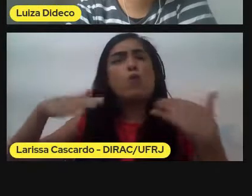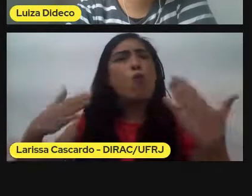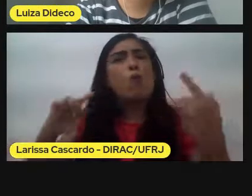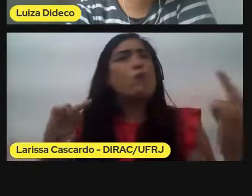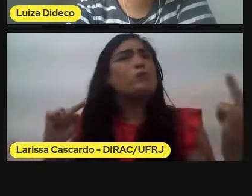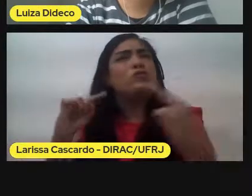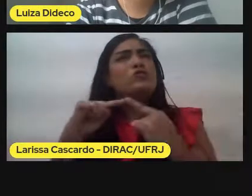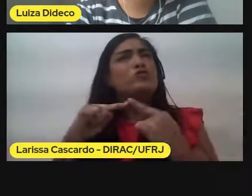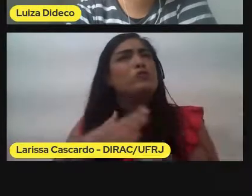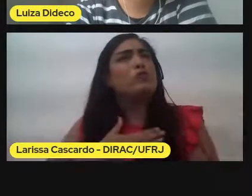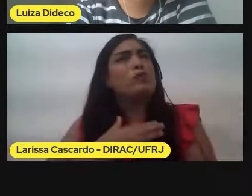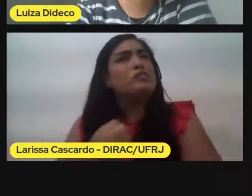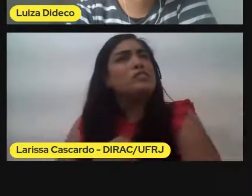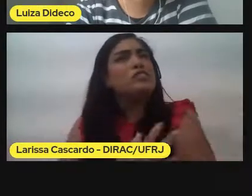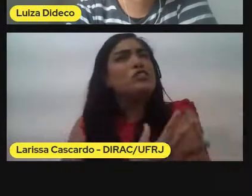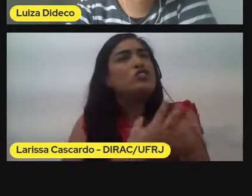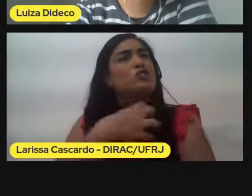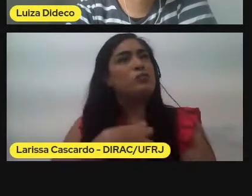Né?